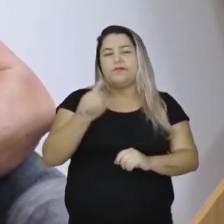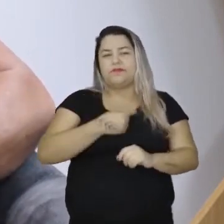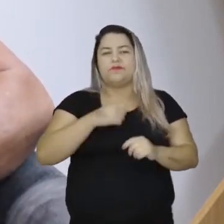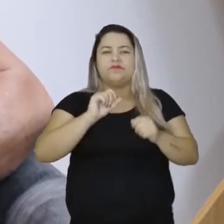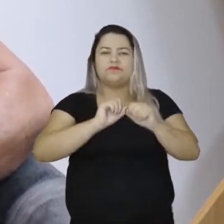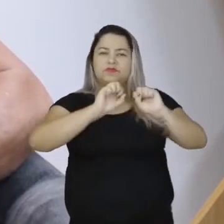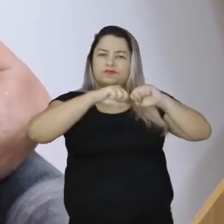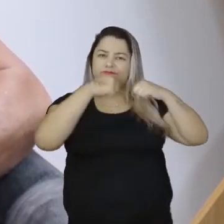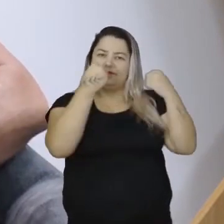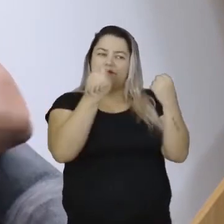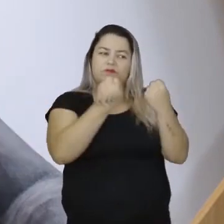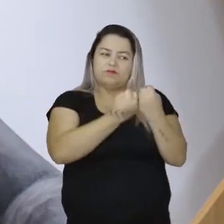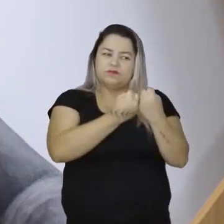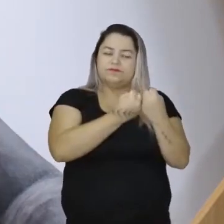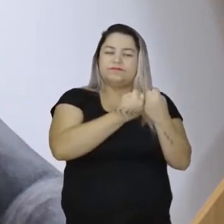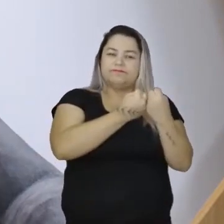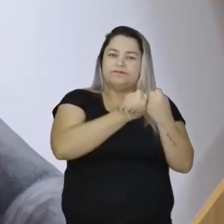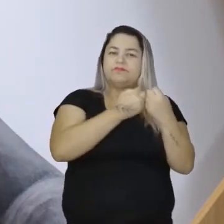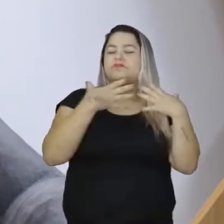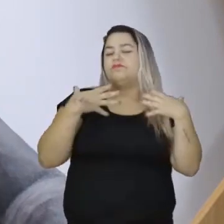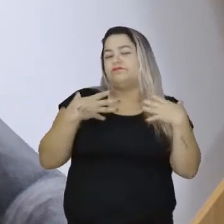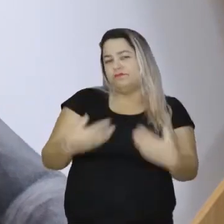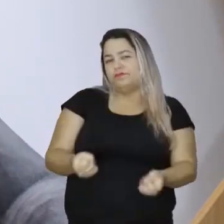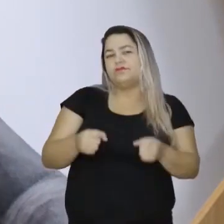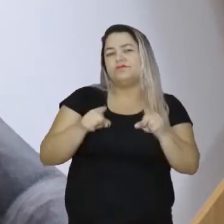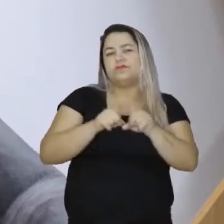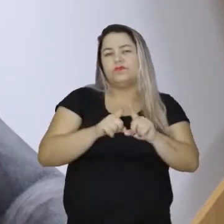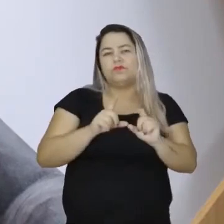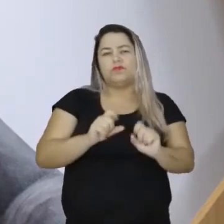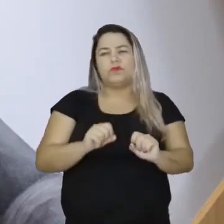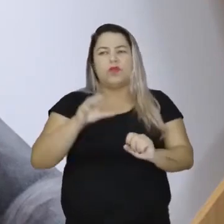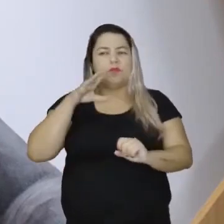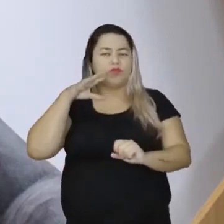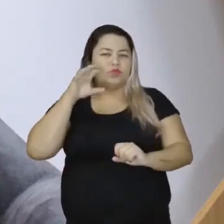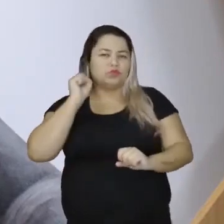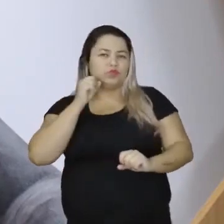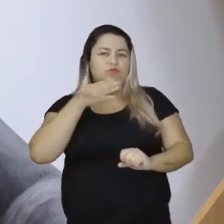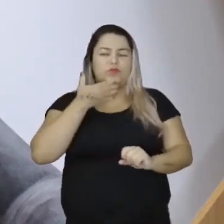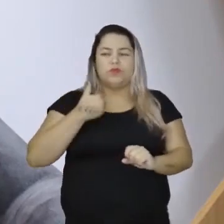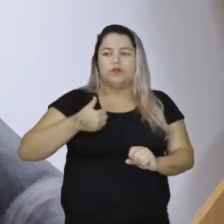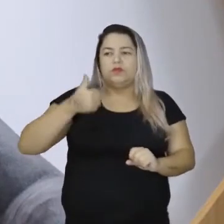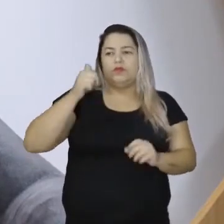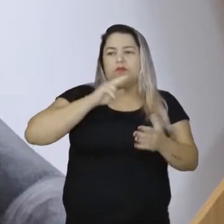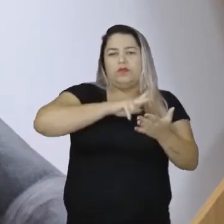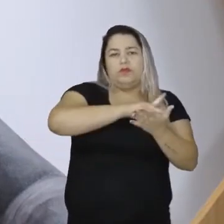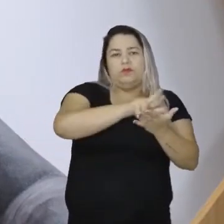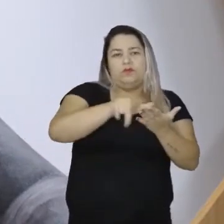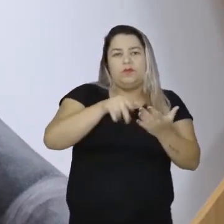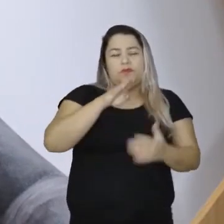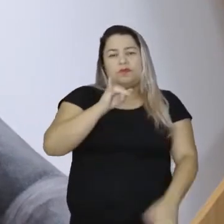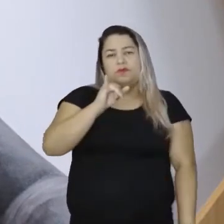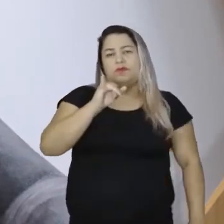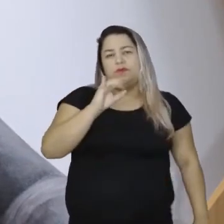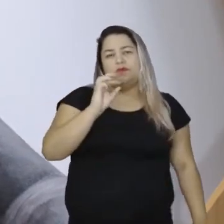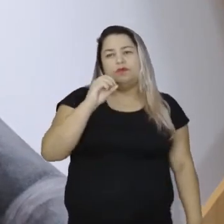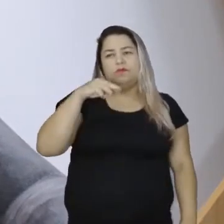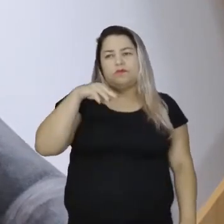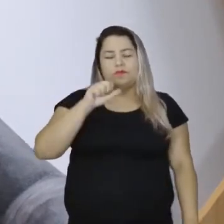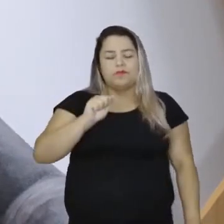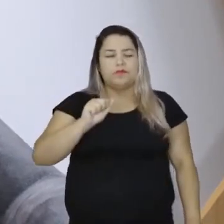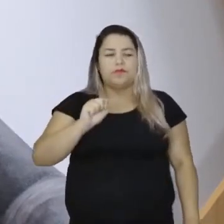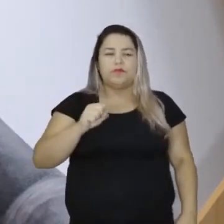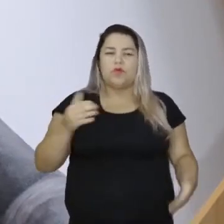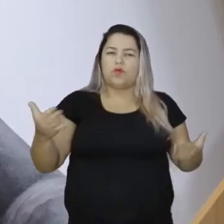esse seminário e nós vamos fazer uma escuta qualificada nos diversos biomas. Ainda hoje,